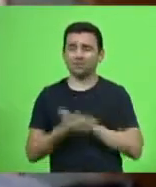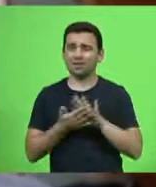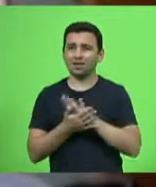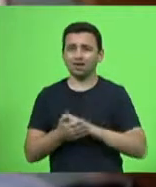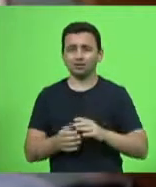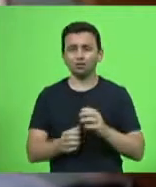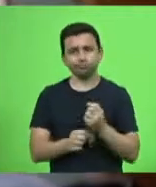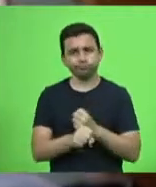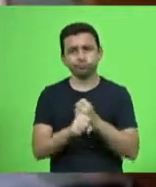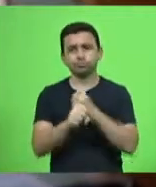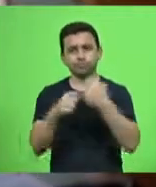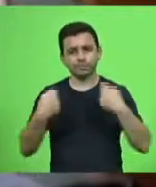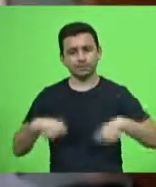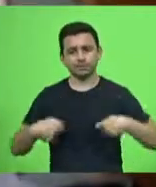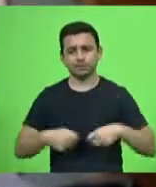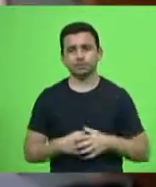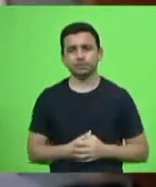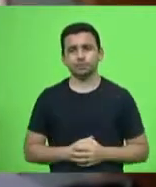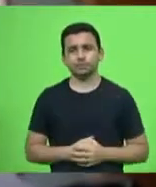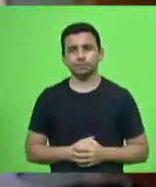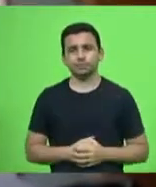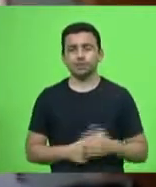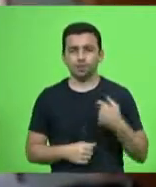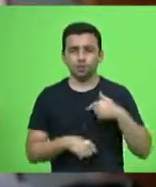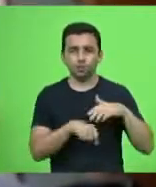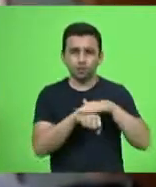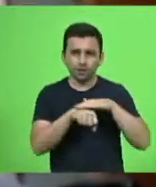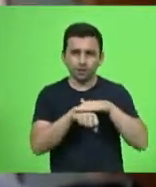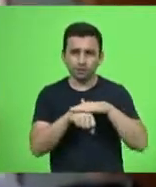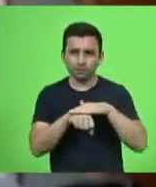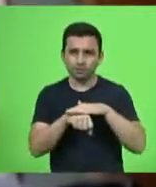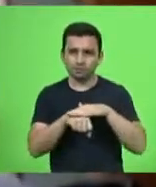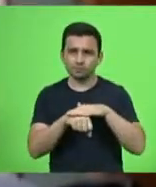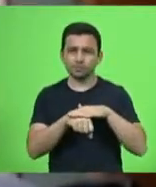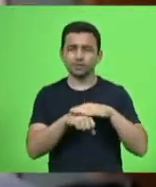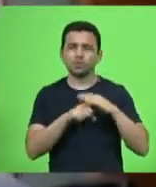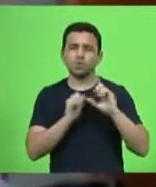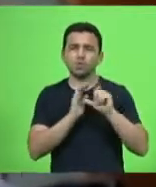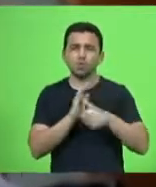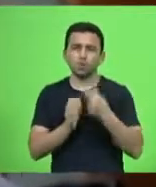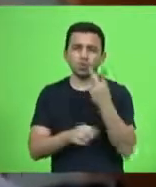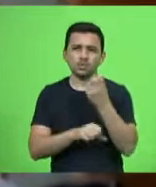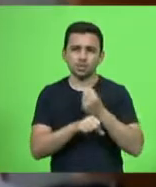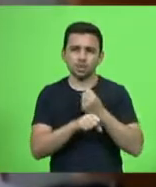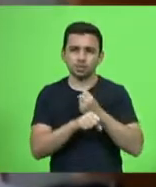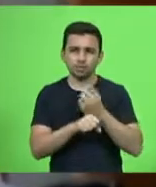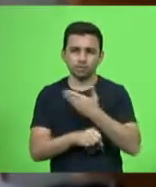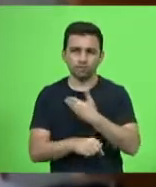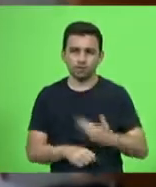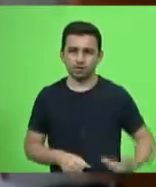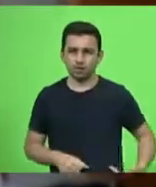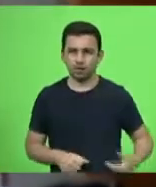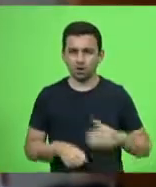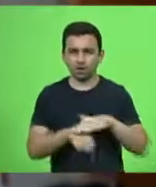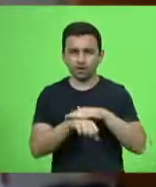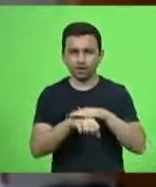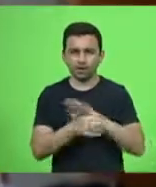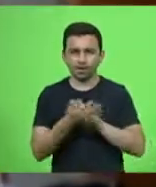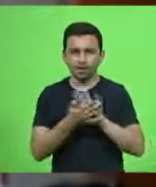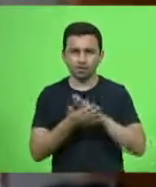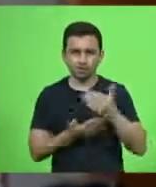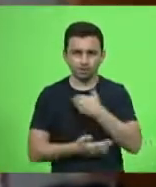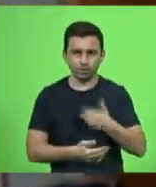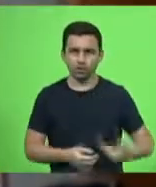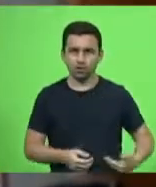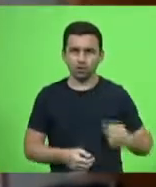470. Eu, numa conversa que tive depois de 2 anos de governo, sem conversar com o governador,